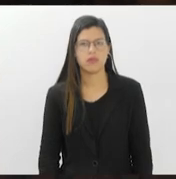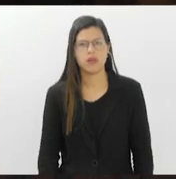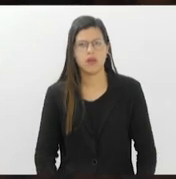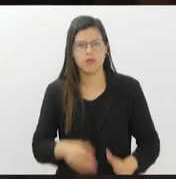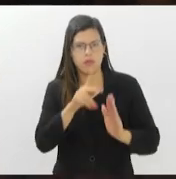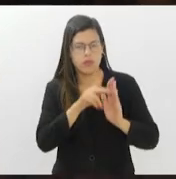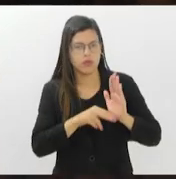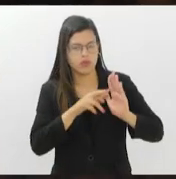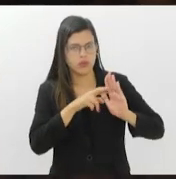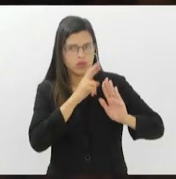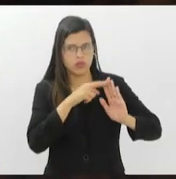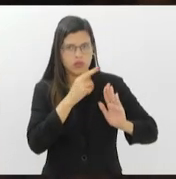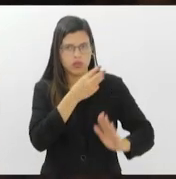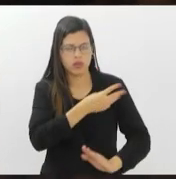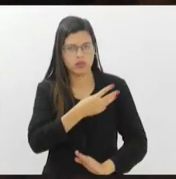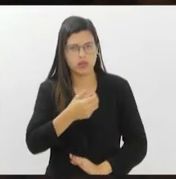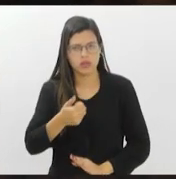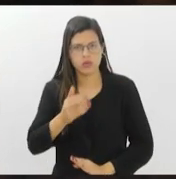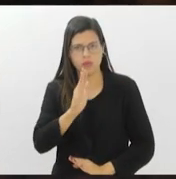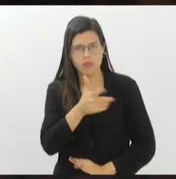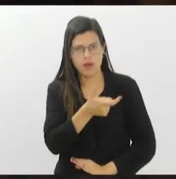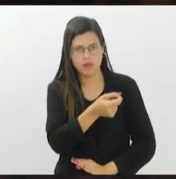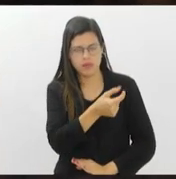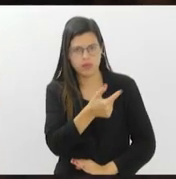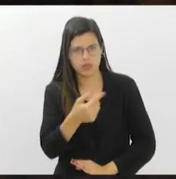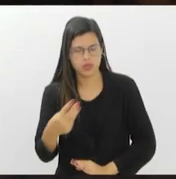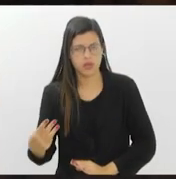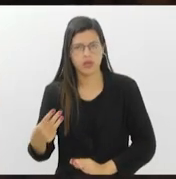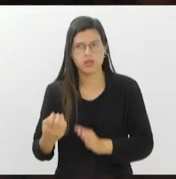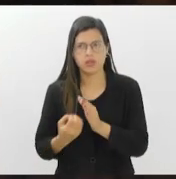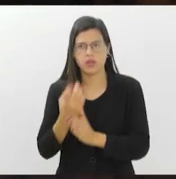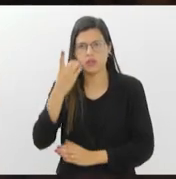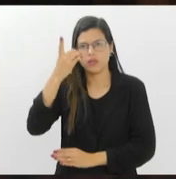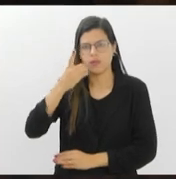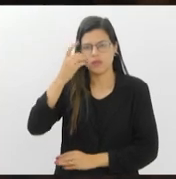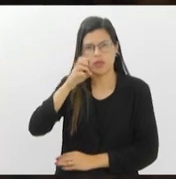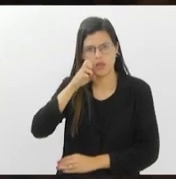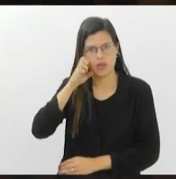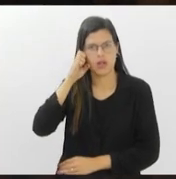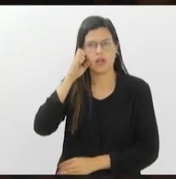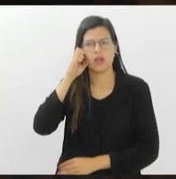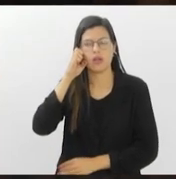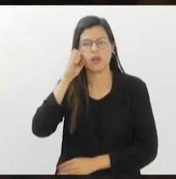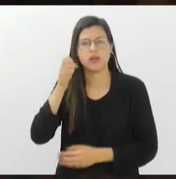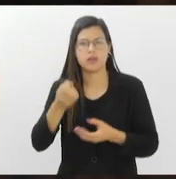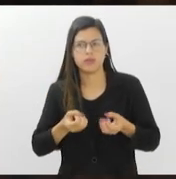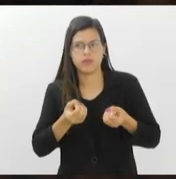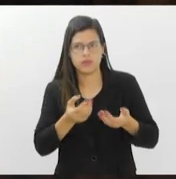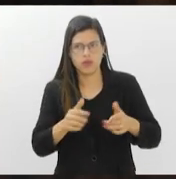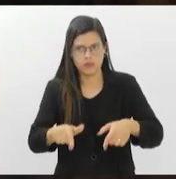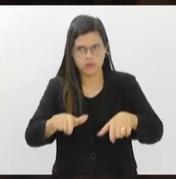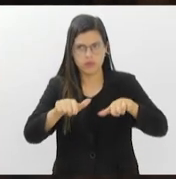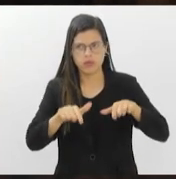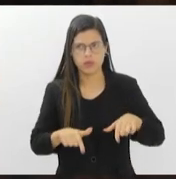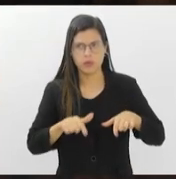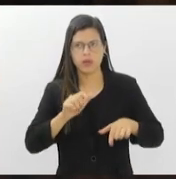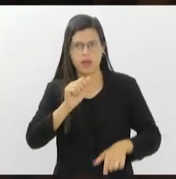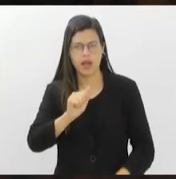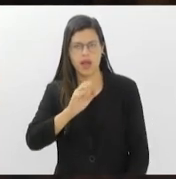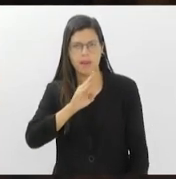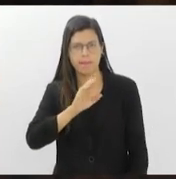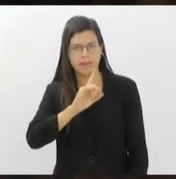Projeto de resolução número 331, de 23, de autoria da deputada Élica Takimoto, que concede o diploma Abdias do